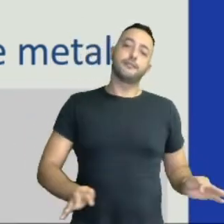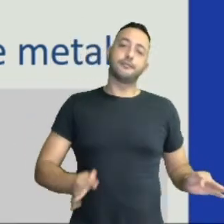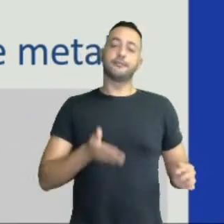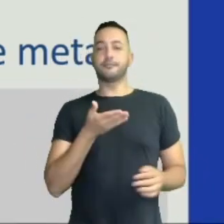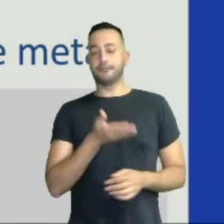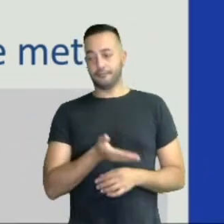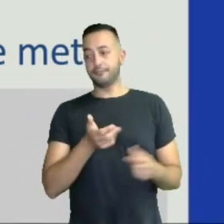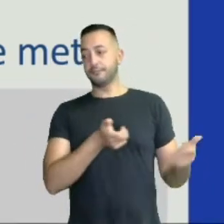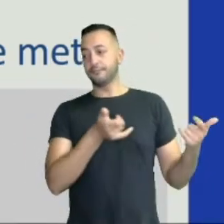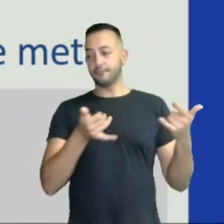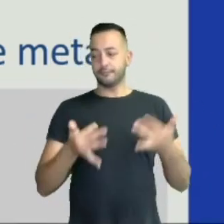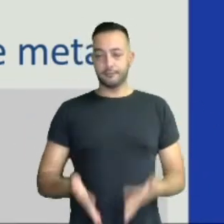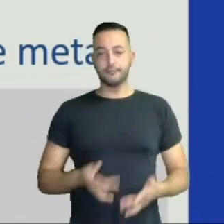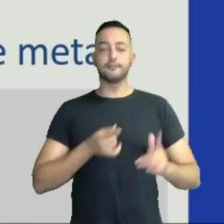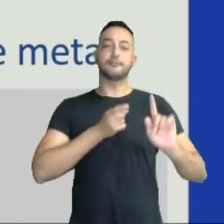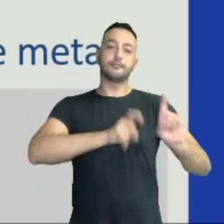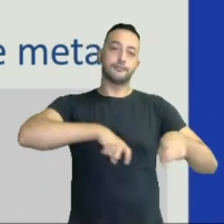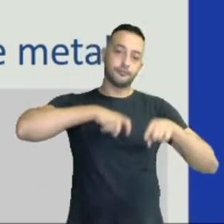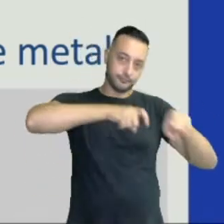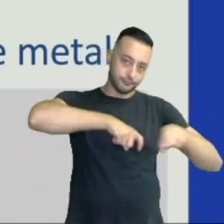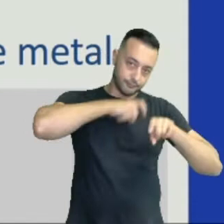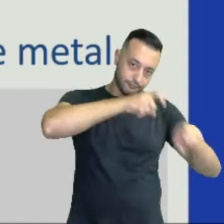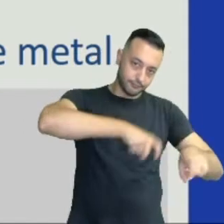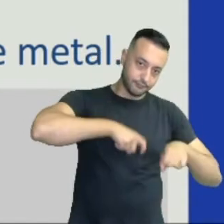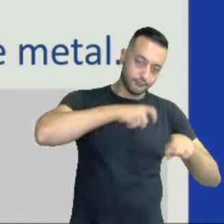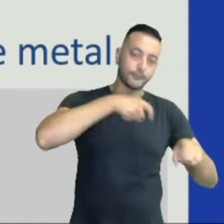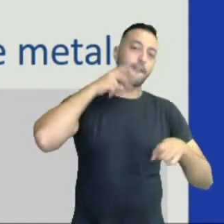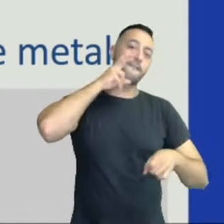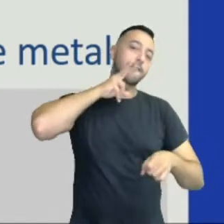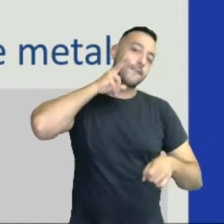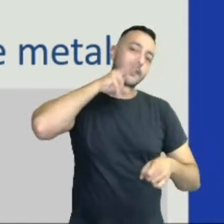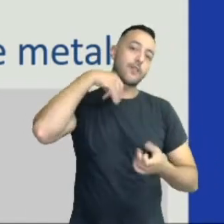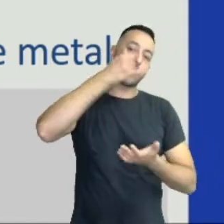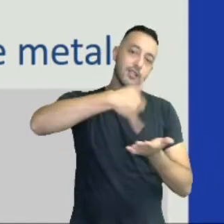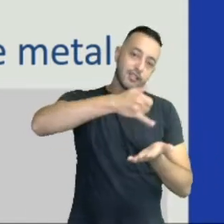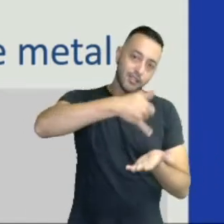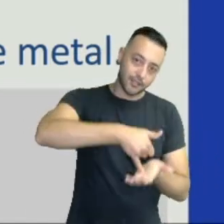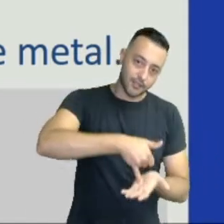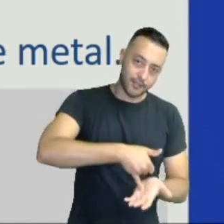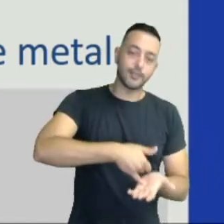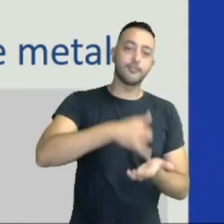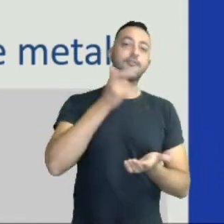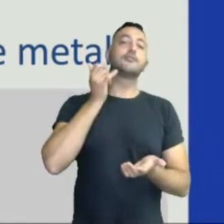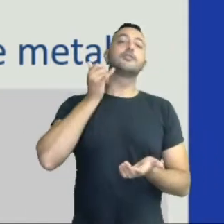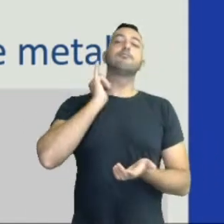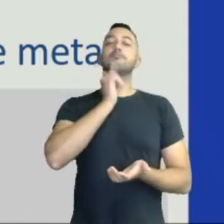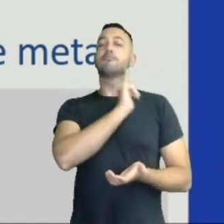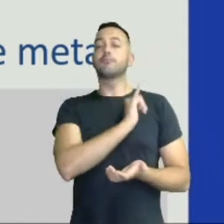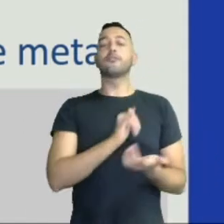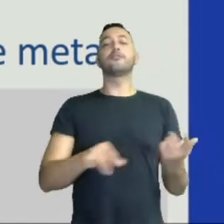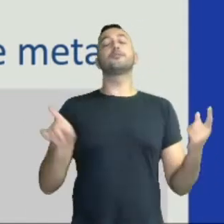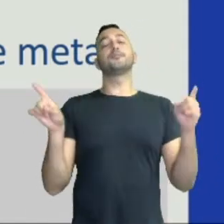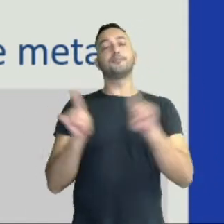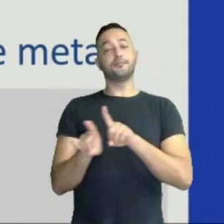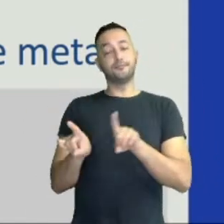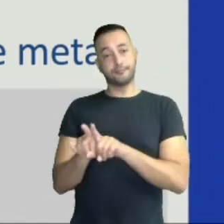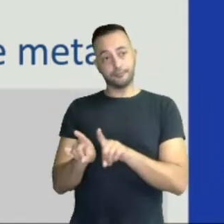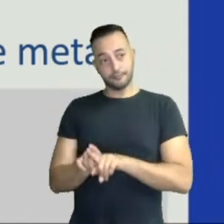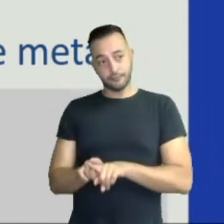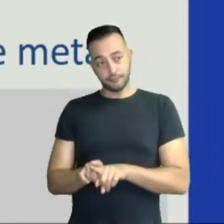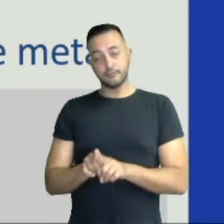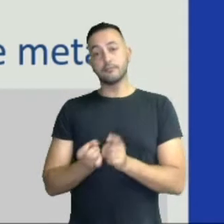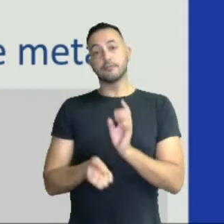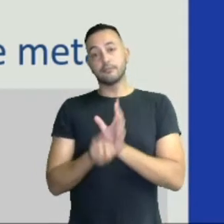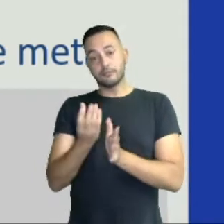disse, de agricultura, com a produção de vinhos, de azeite, de perfumes, mas também